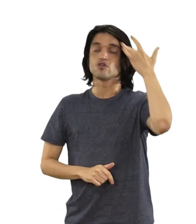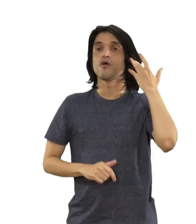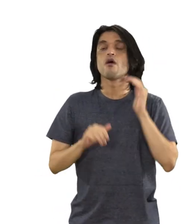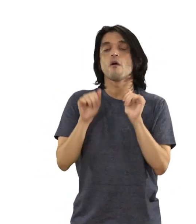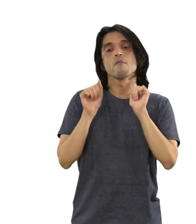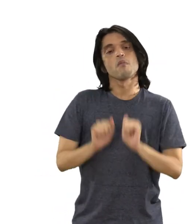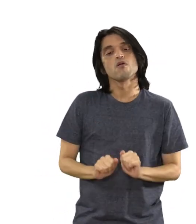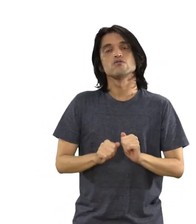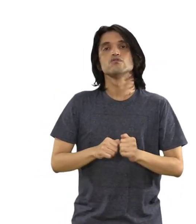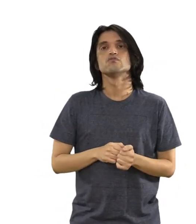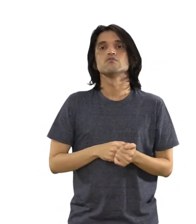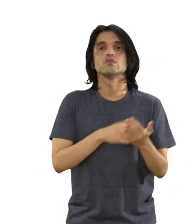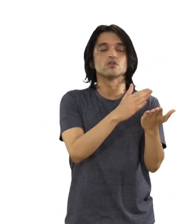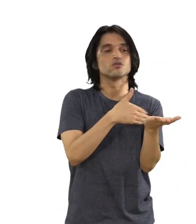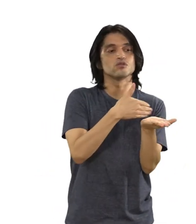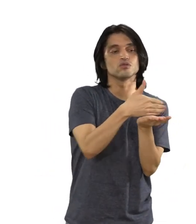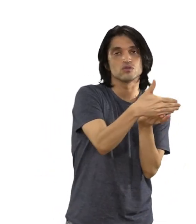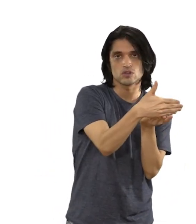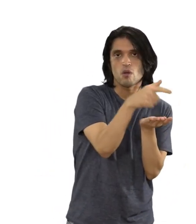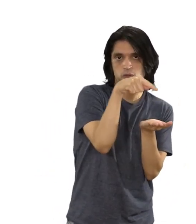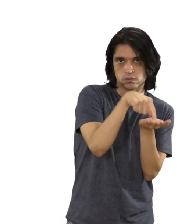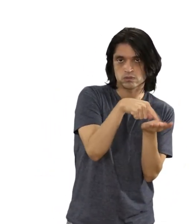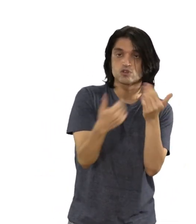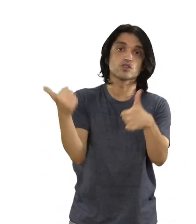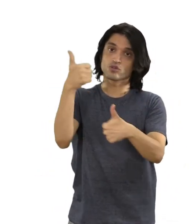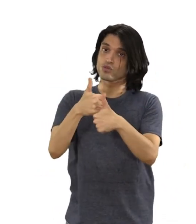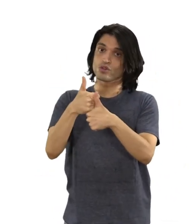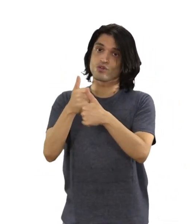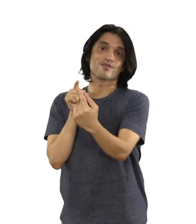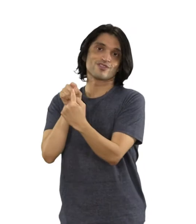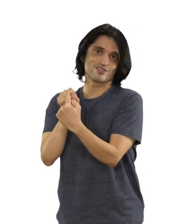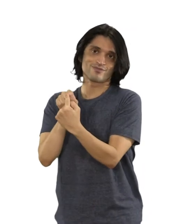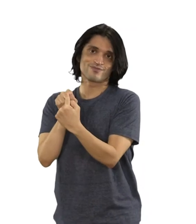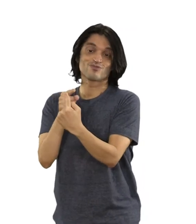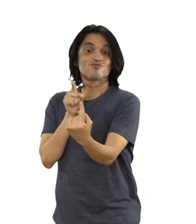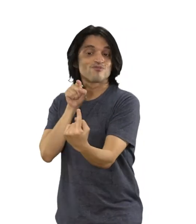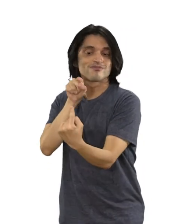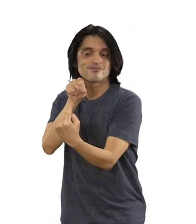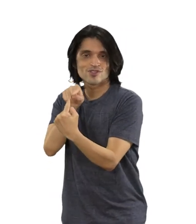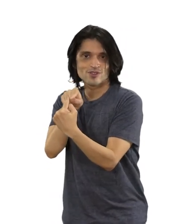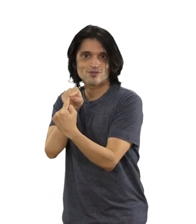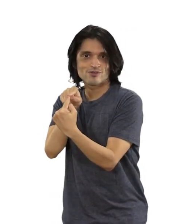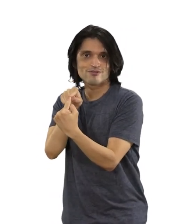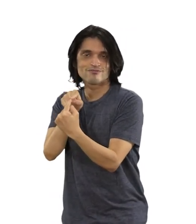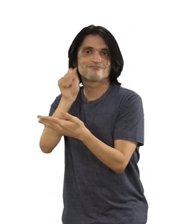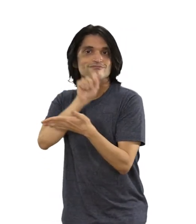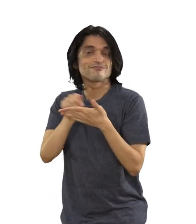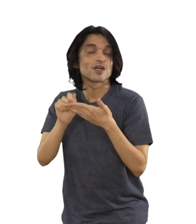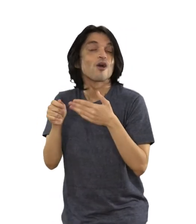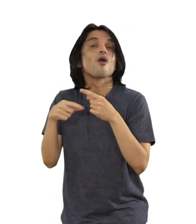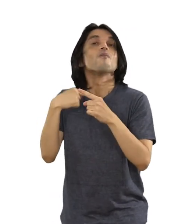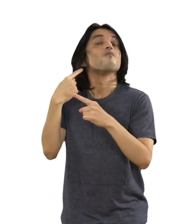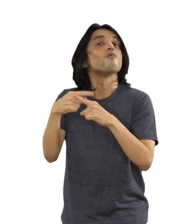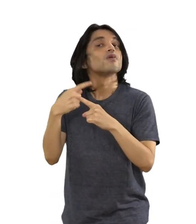campos introdução por objetivo e preencher demonstrando o interesse em fazer parte